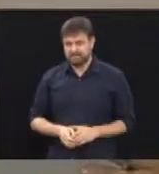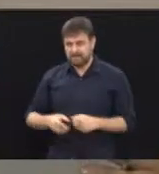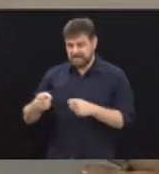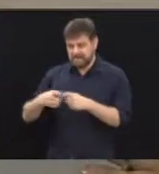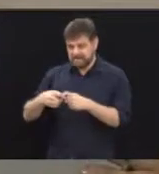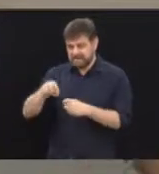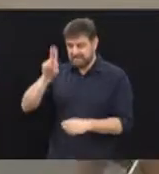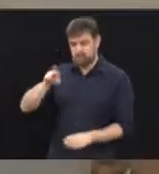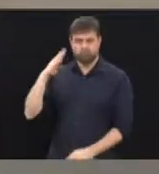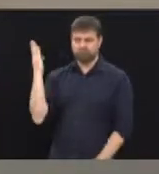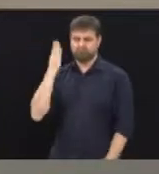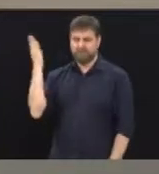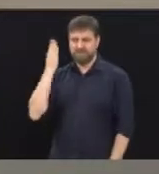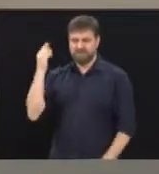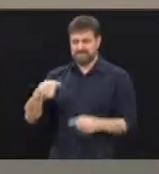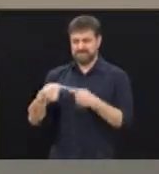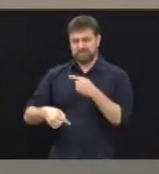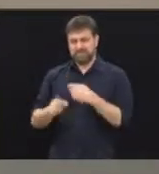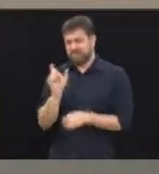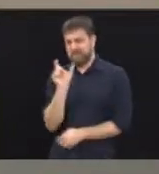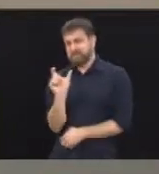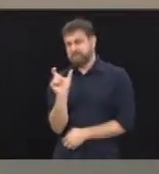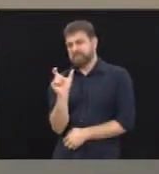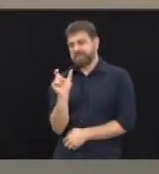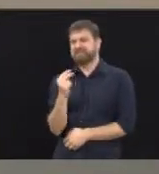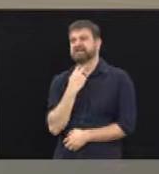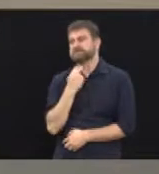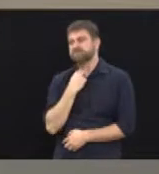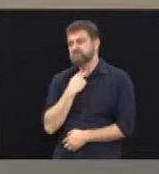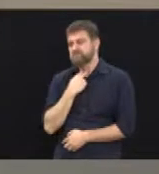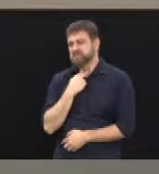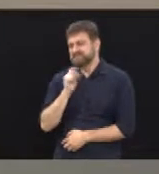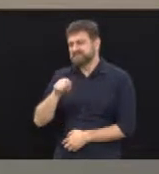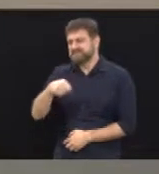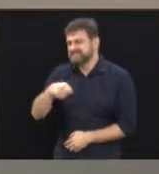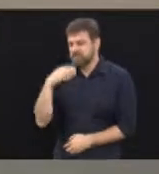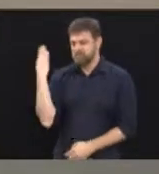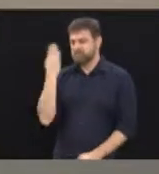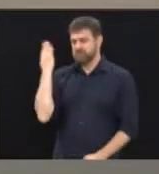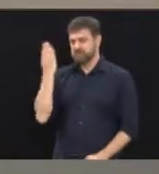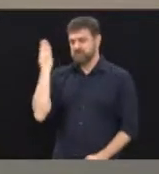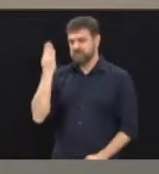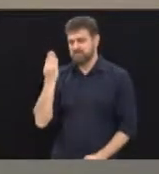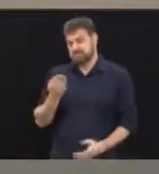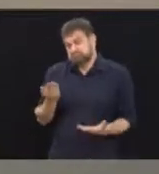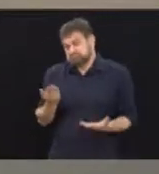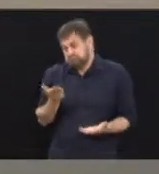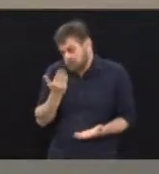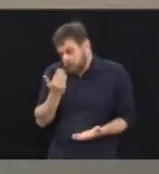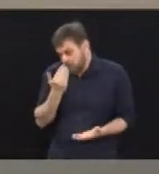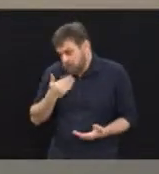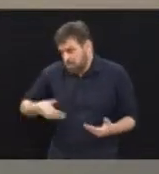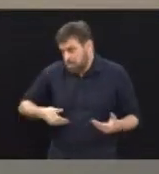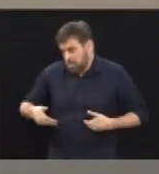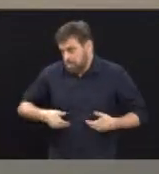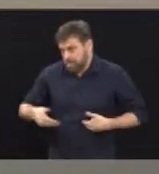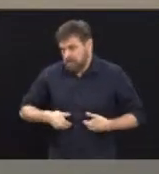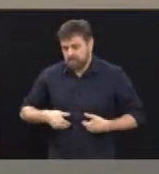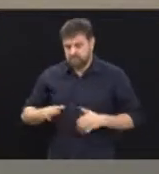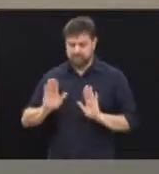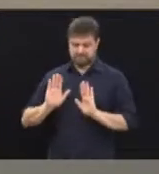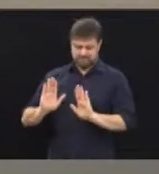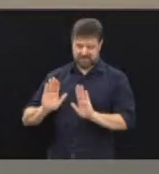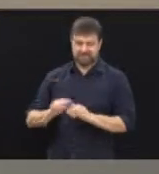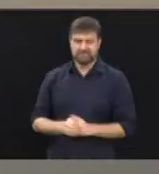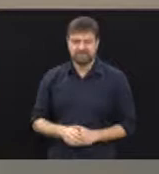medicina, nunca mais. Claro, nunca mais é um lugar que não existe. Mas a gente fala o seguinte,